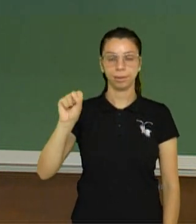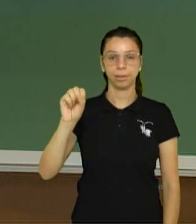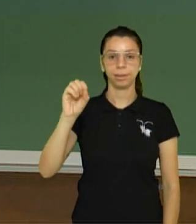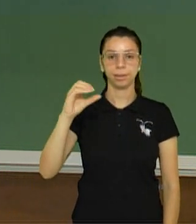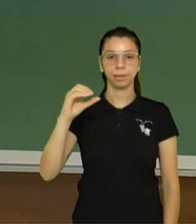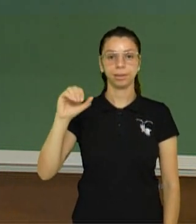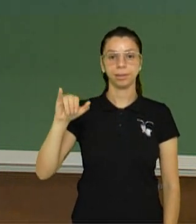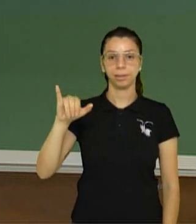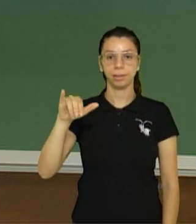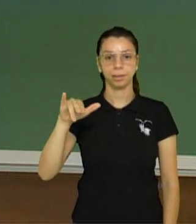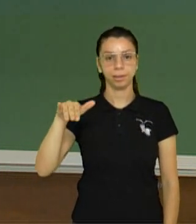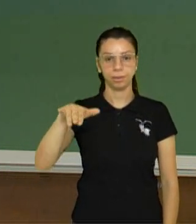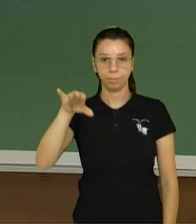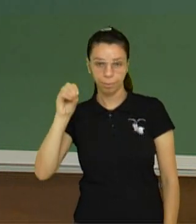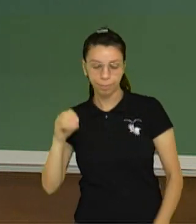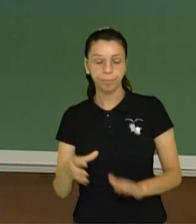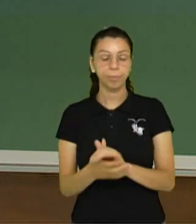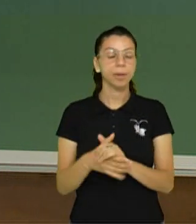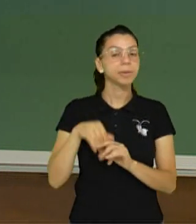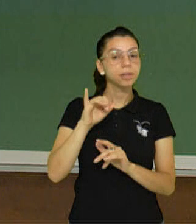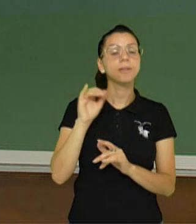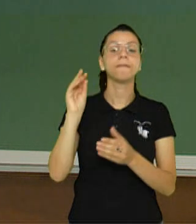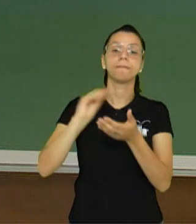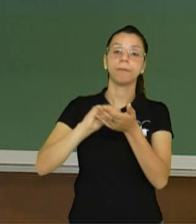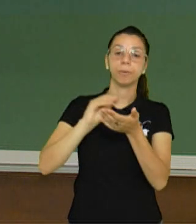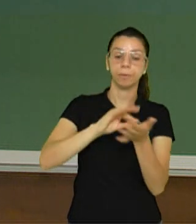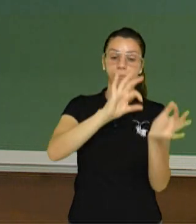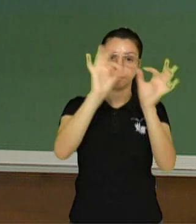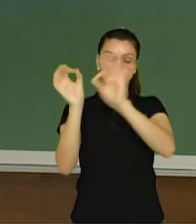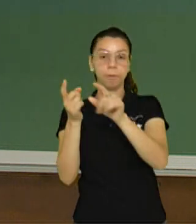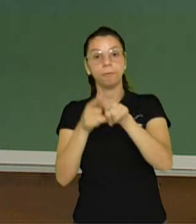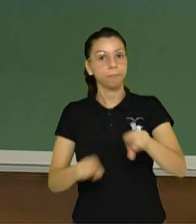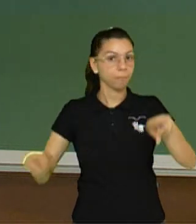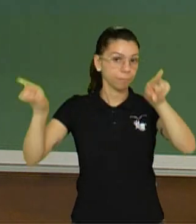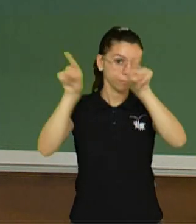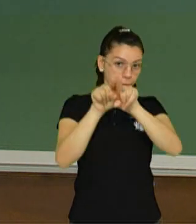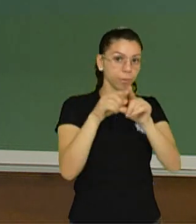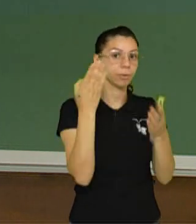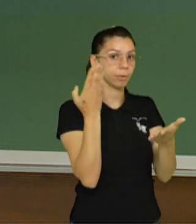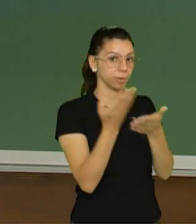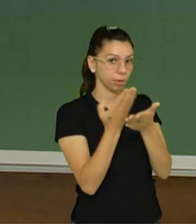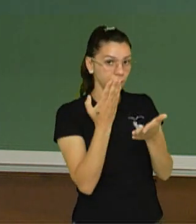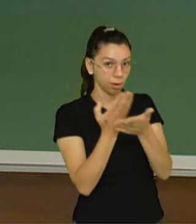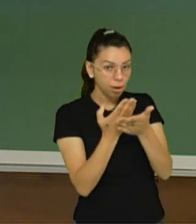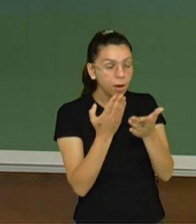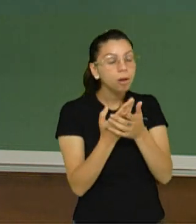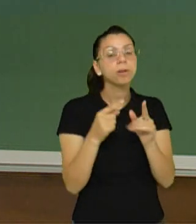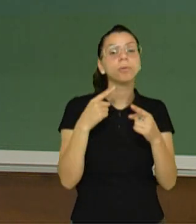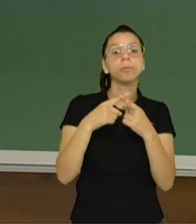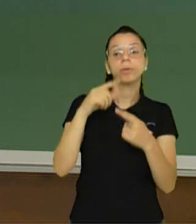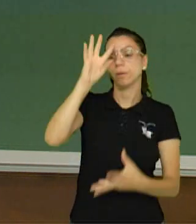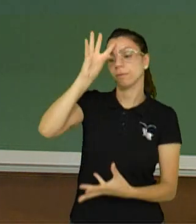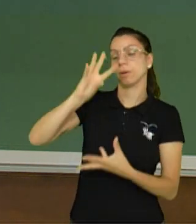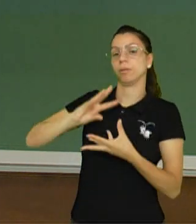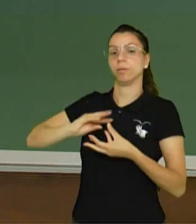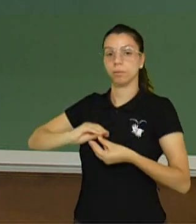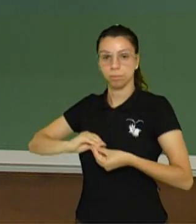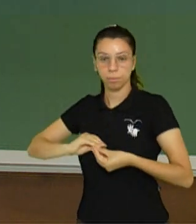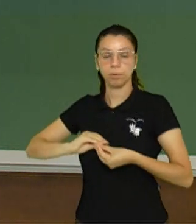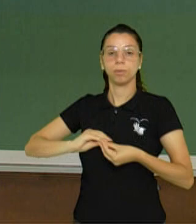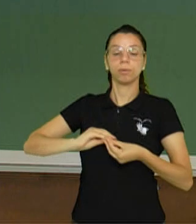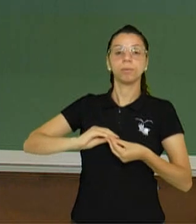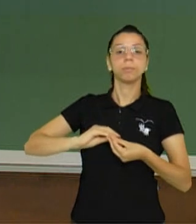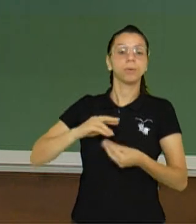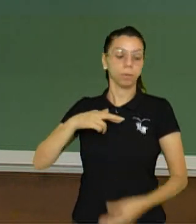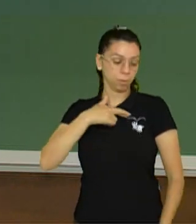volta lá, porque é importante. Nós vamos entender bem o que é o romantismo a partir de um estudo sobre o classicismo que